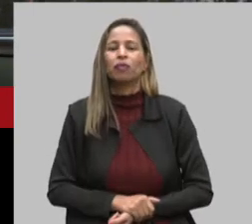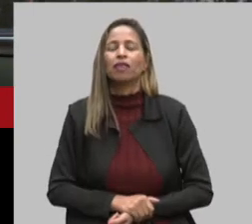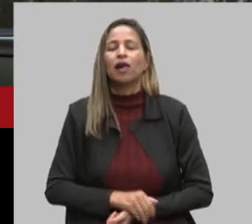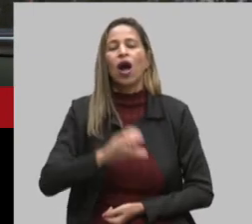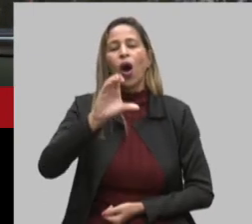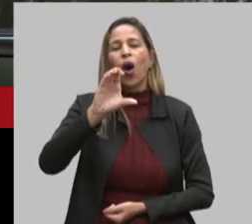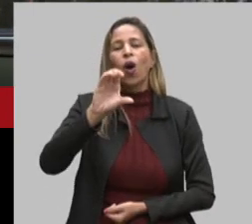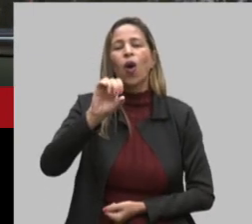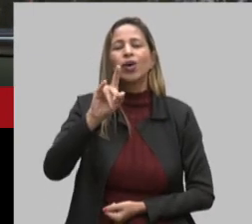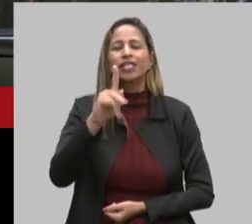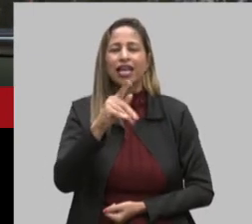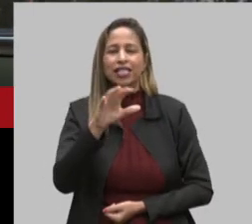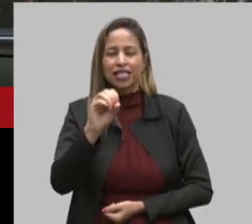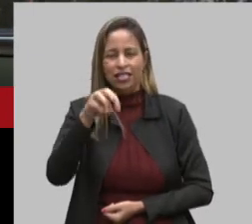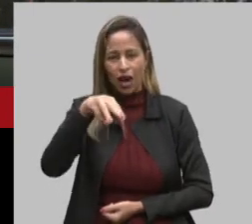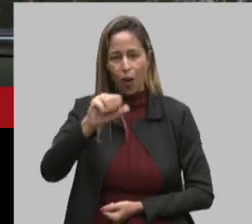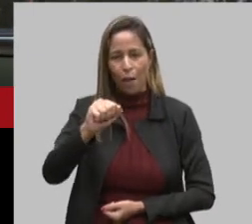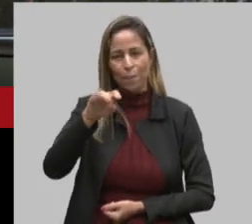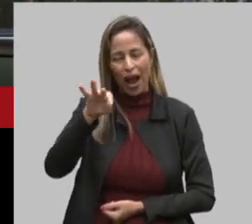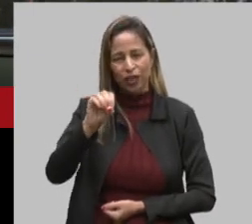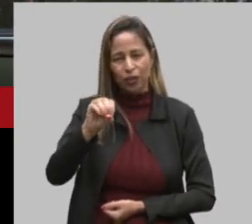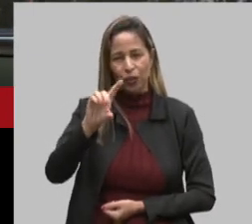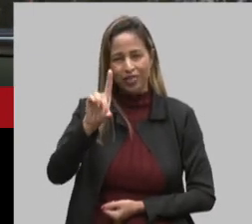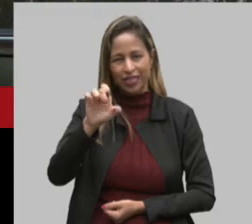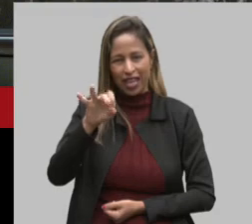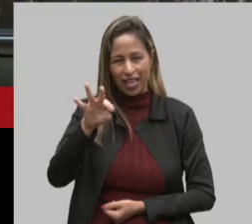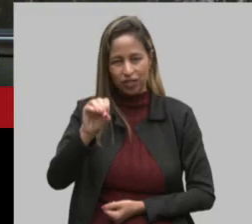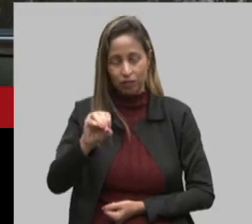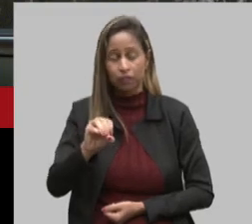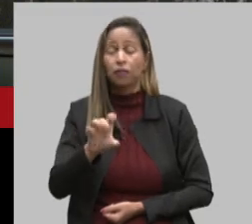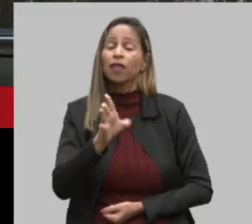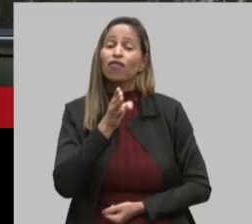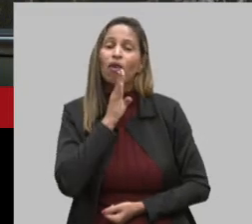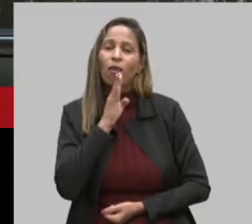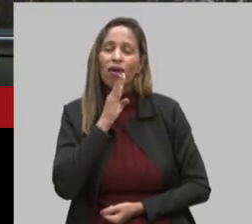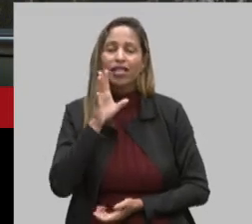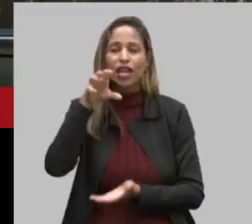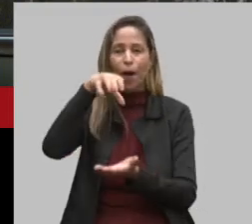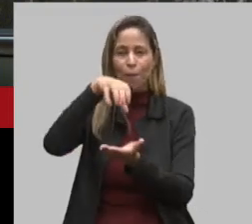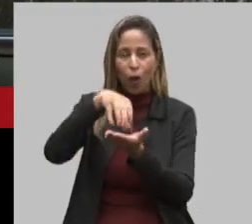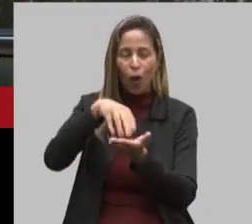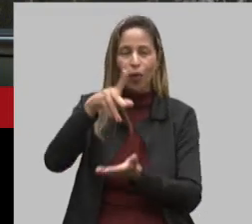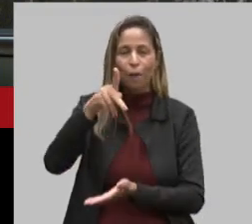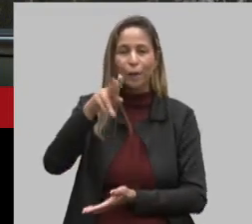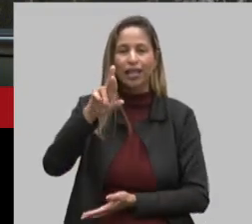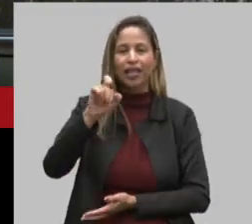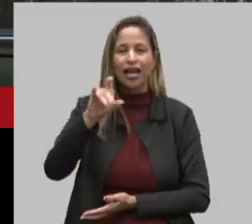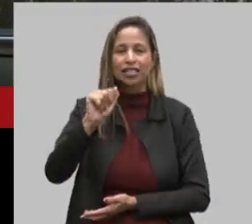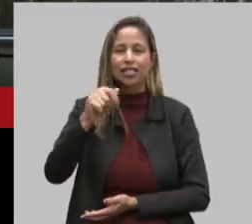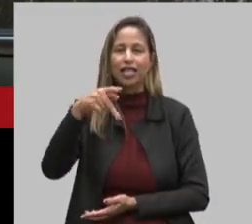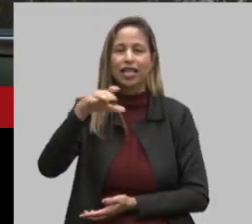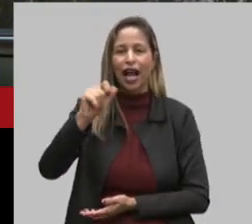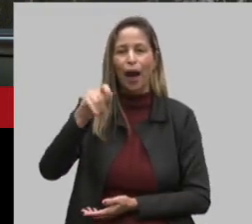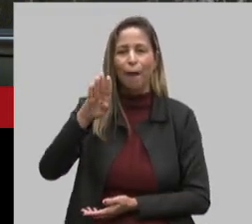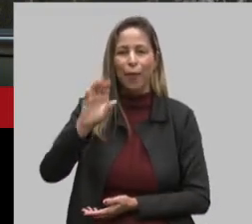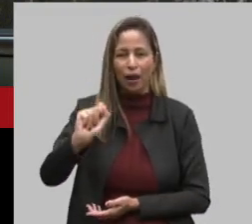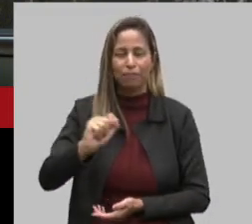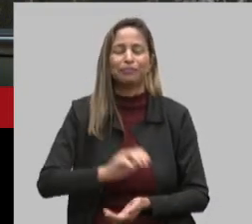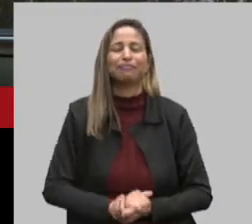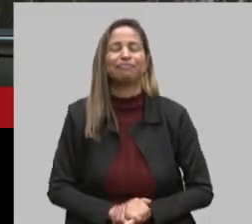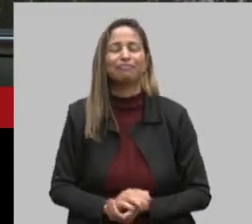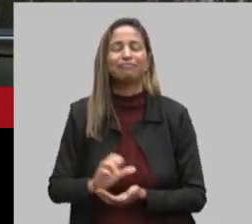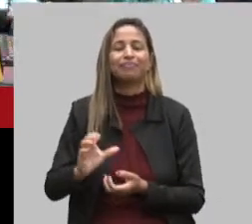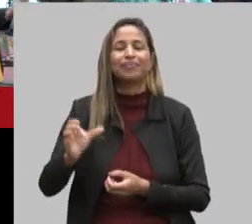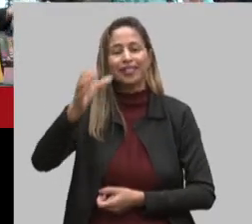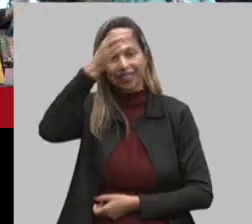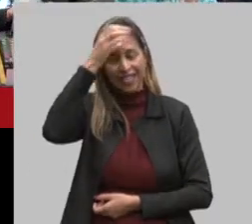Mato Dentro e Guanhães vamos conhecer o Polo médio Piracicaba agora cadê o médio Piracicaba Câmara Municipal de